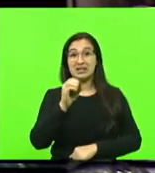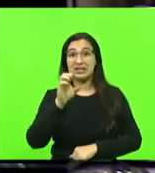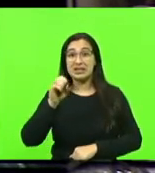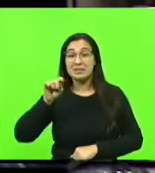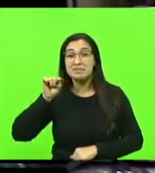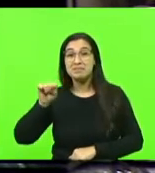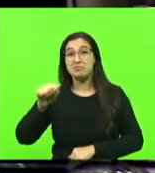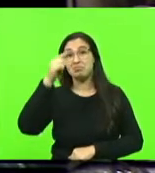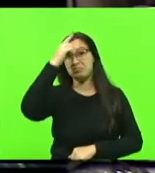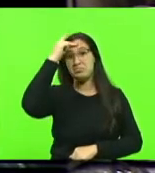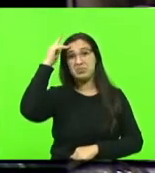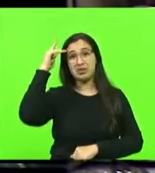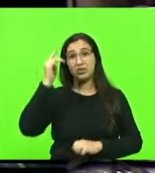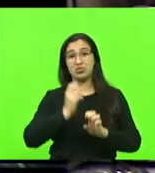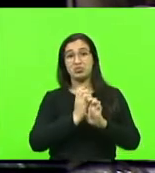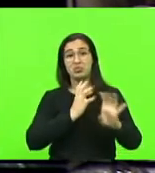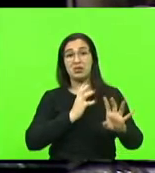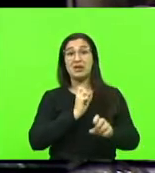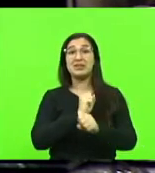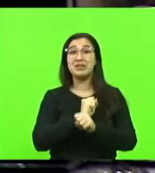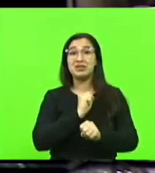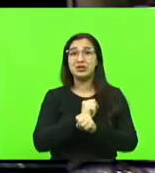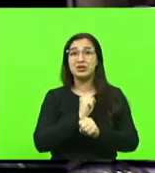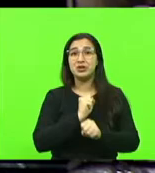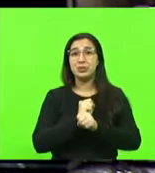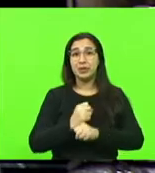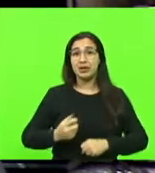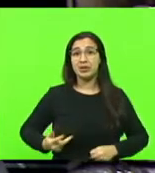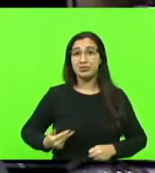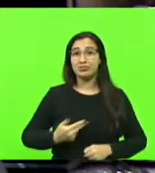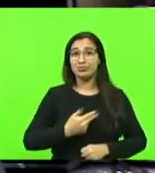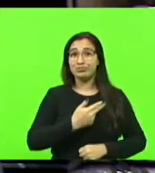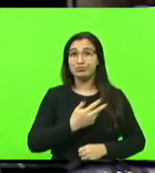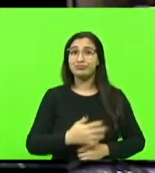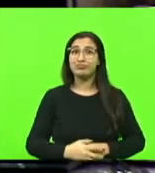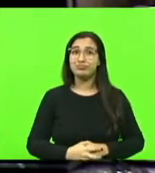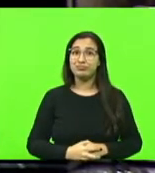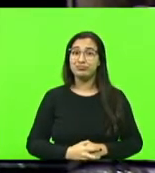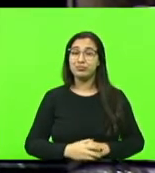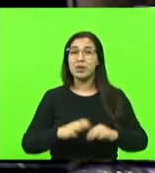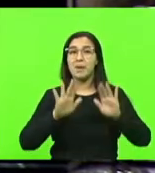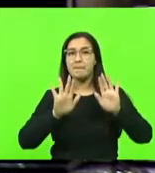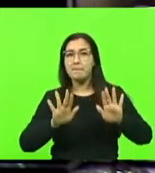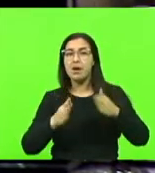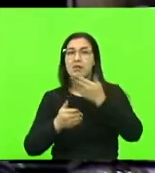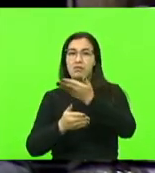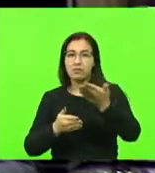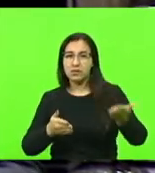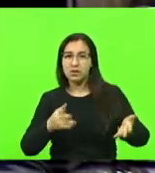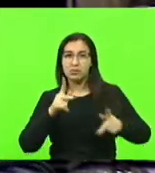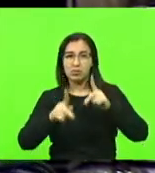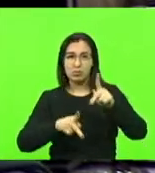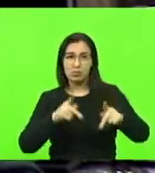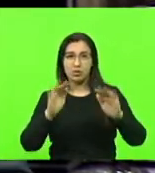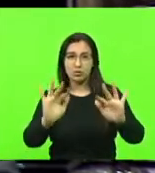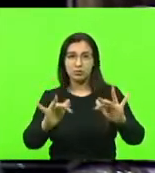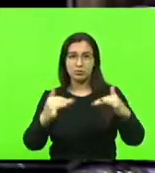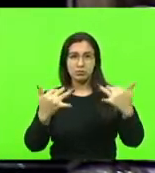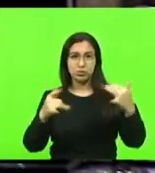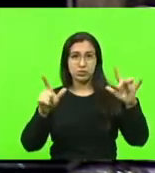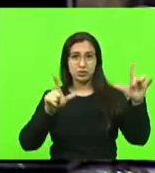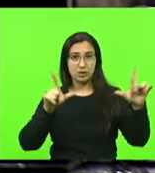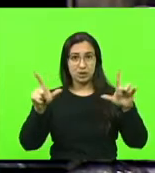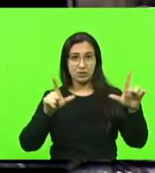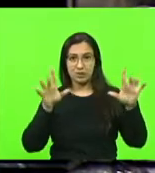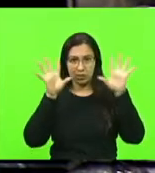espera por uma cirurgia. Mas, para você catarinense que está me acompanhando e não sabe o que são as